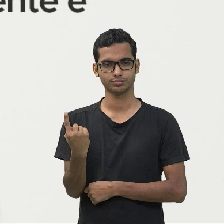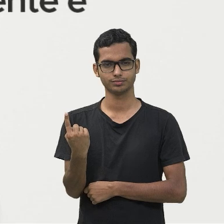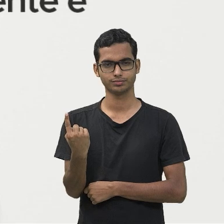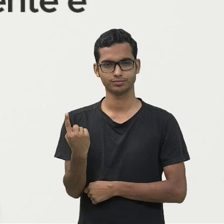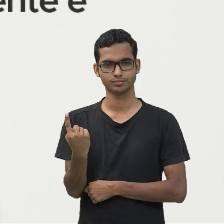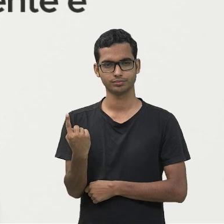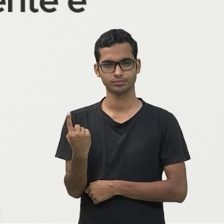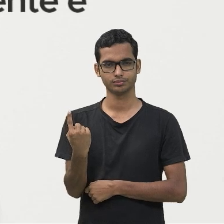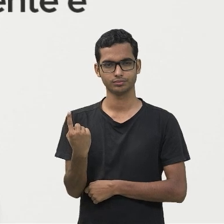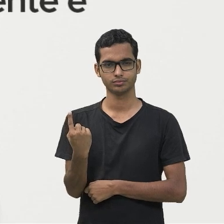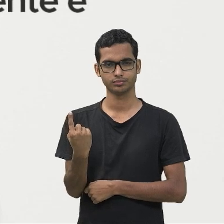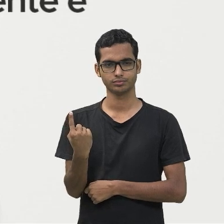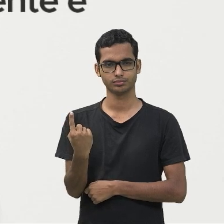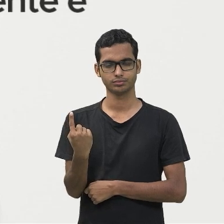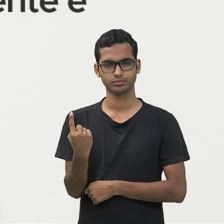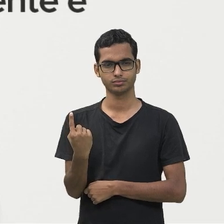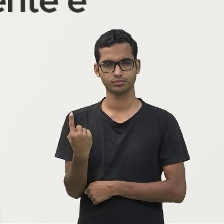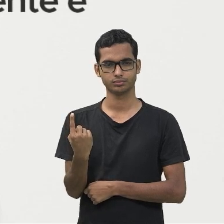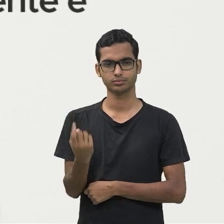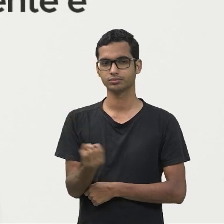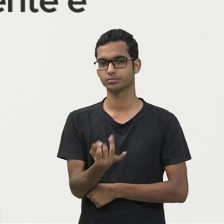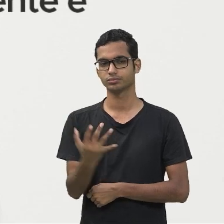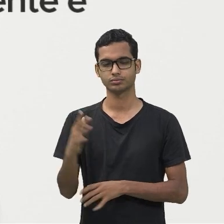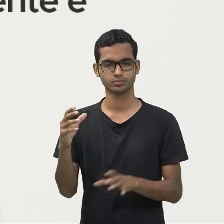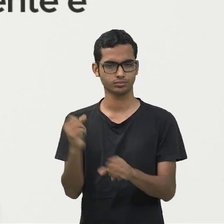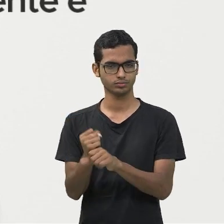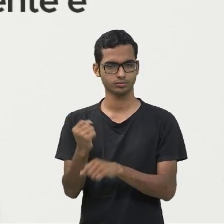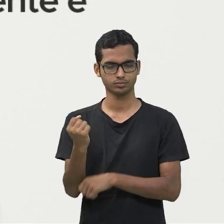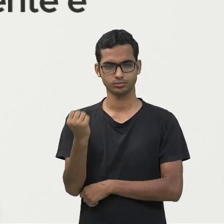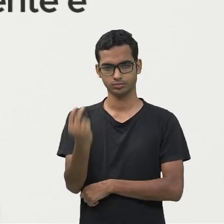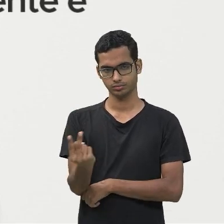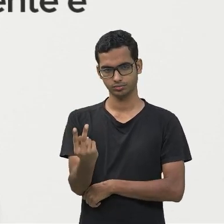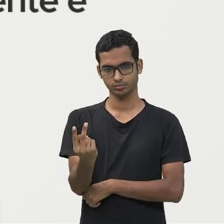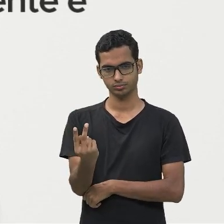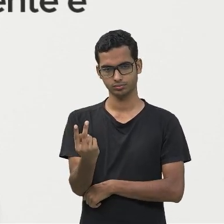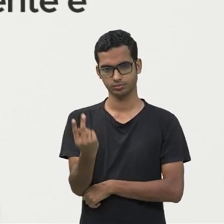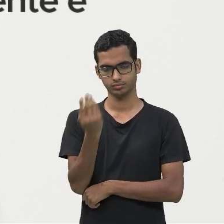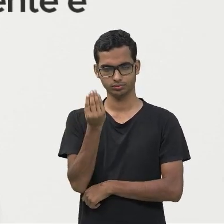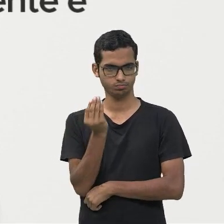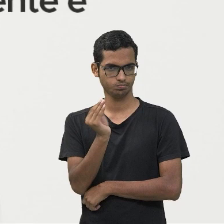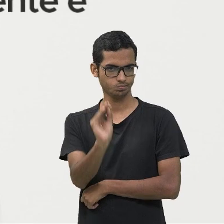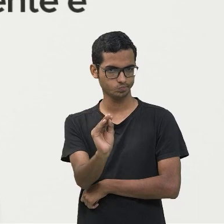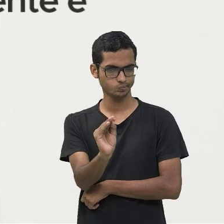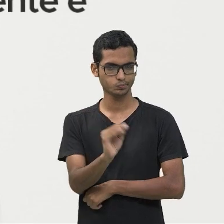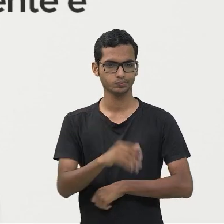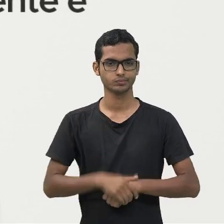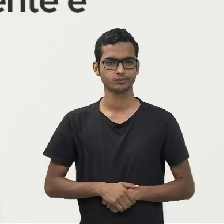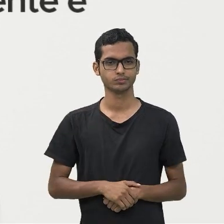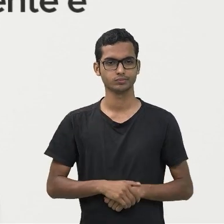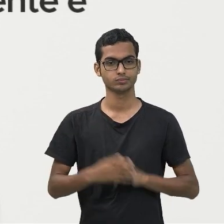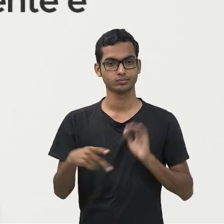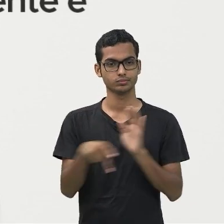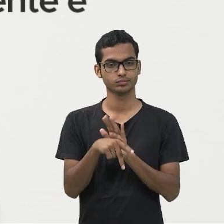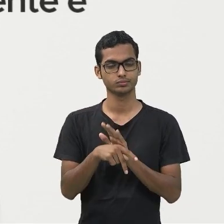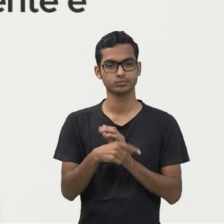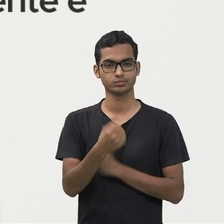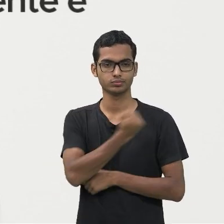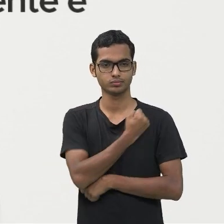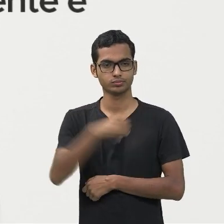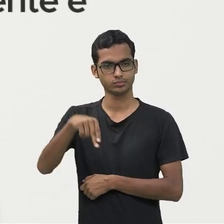E quanto dá 2 vezes 1? 2, que é exatamente, ó, o correspondente dele aqui. Então,